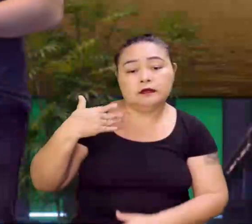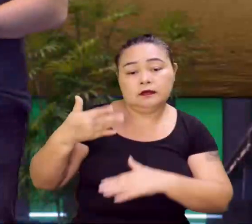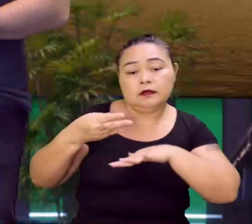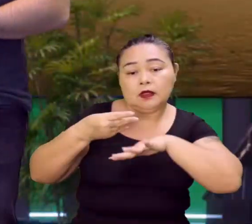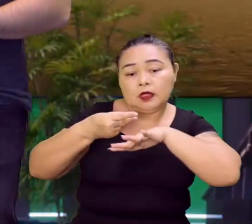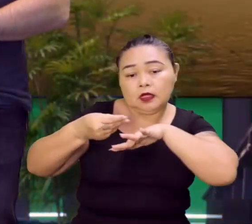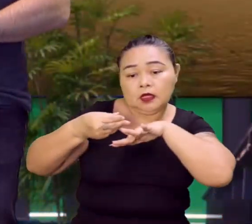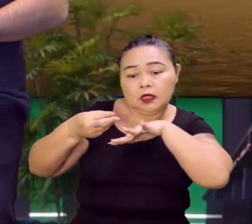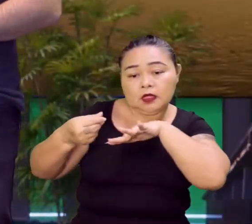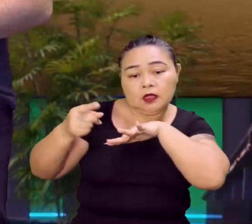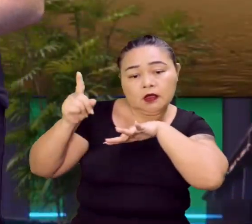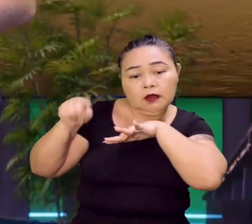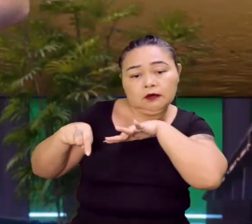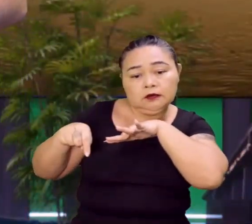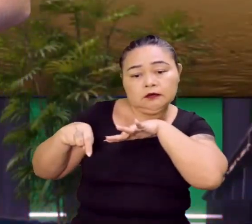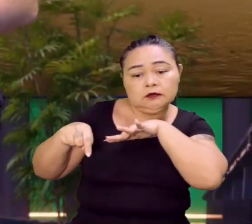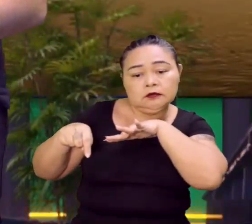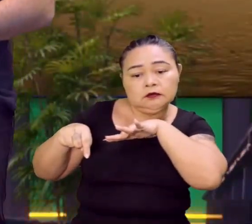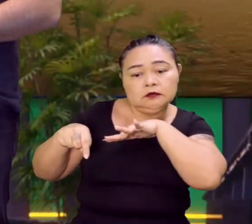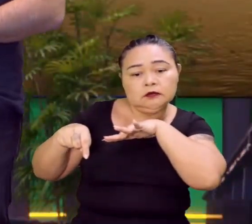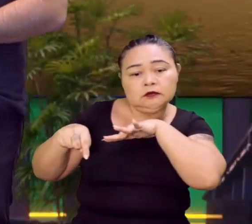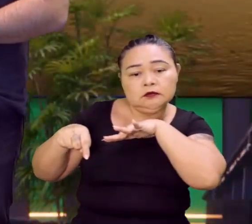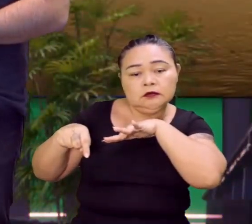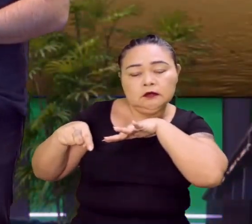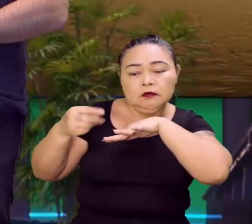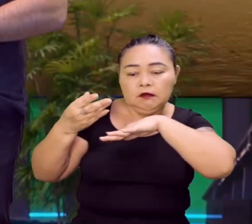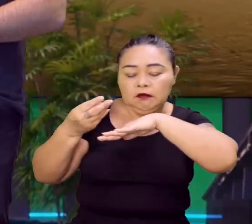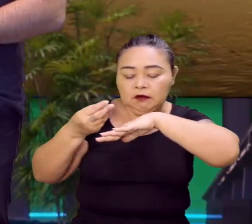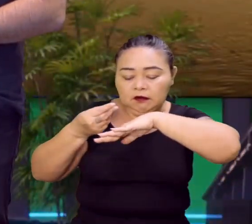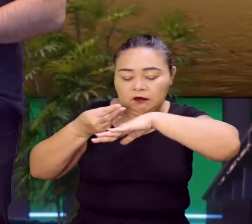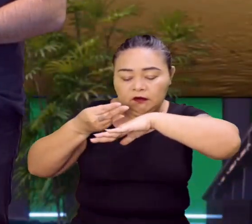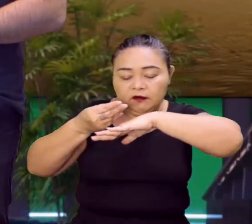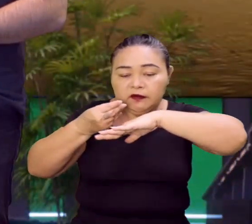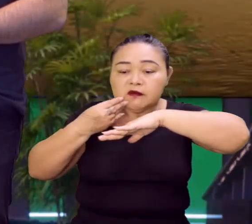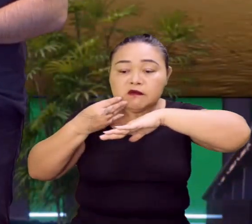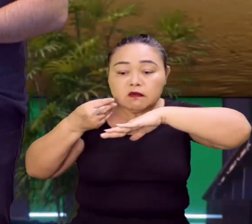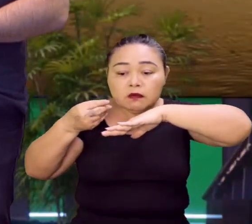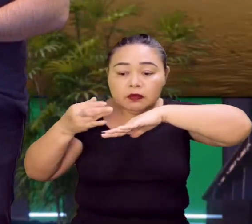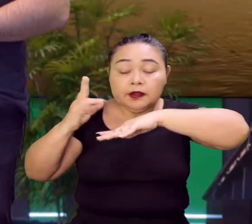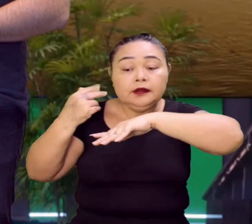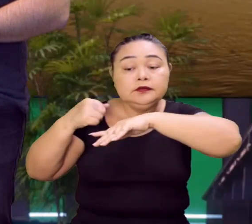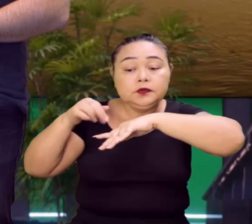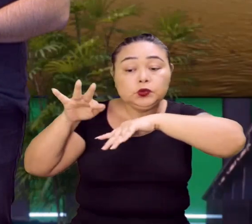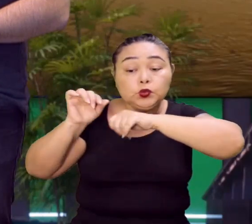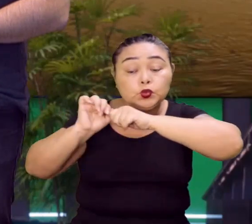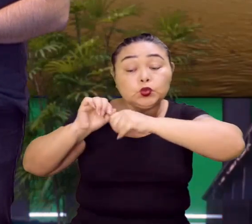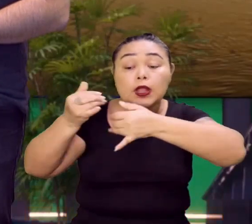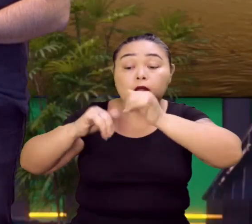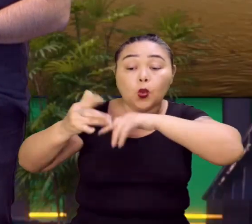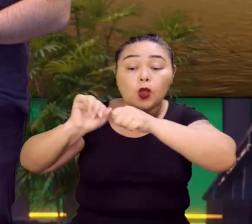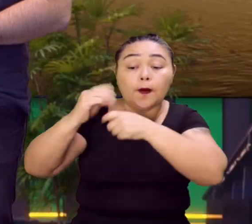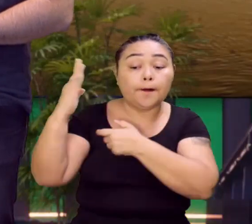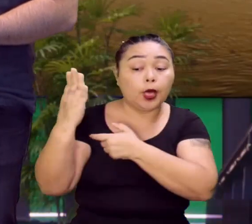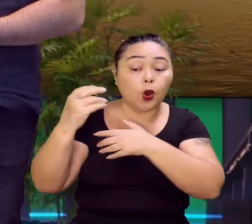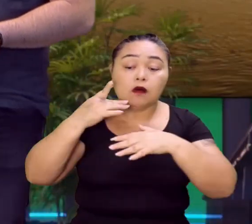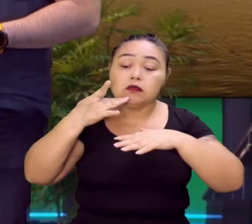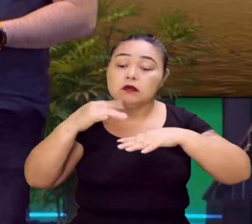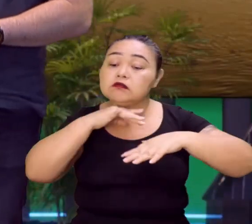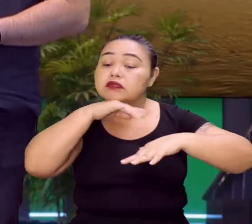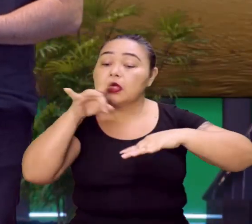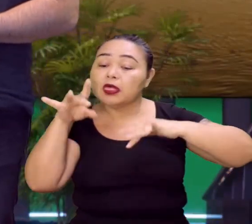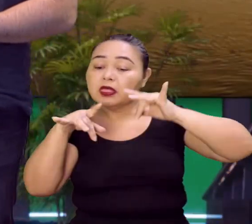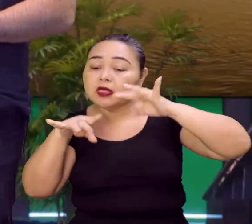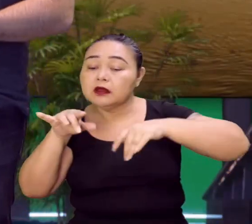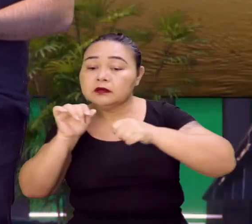processo de desgaste que é o intemperismo. Exato. Físico, químico e biológico. Biológico. Não é